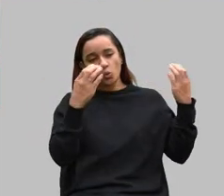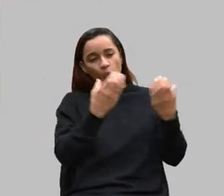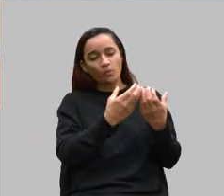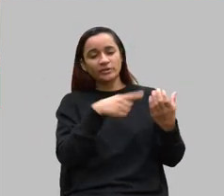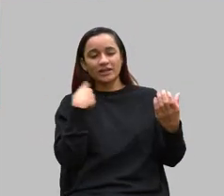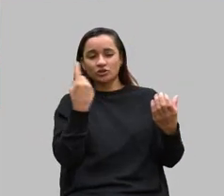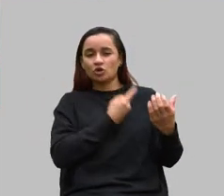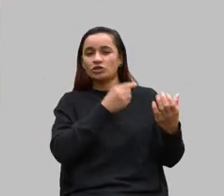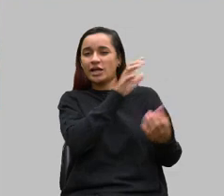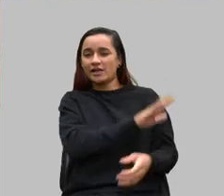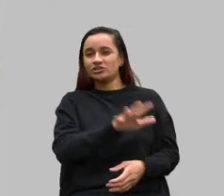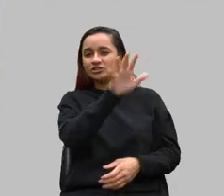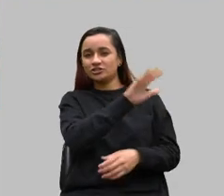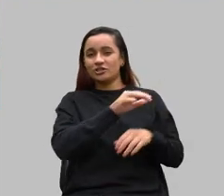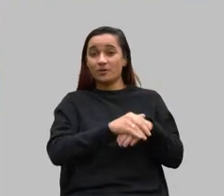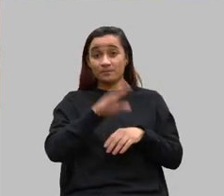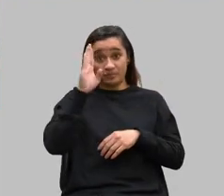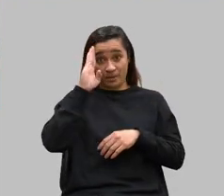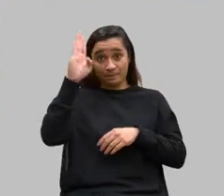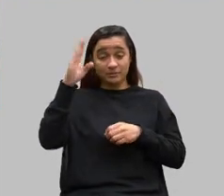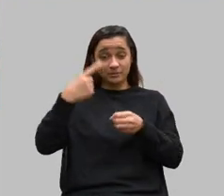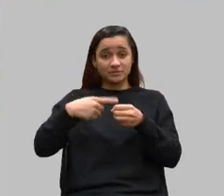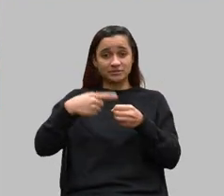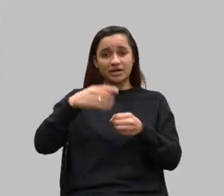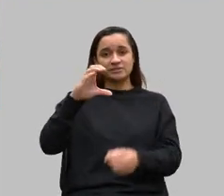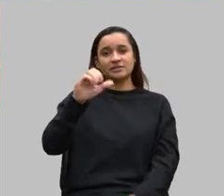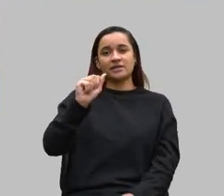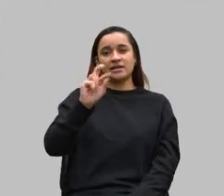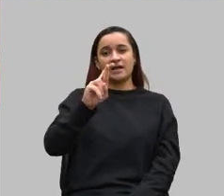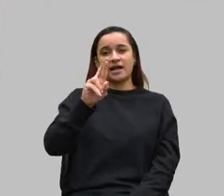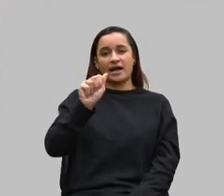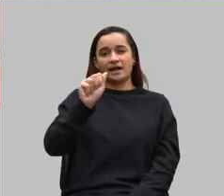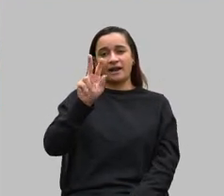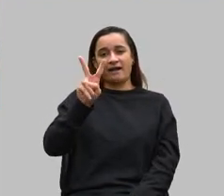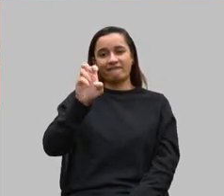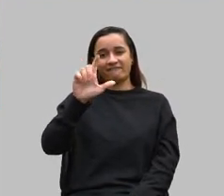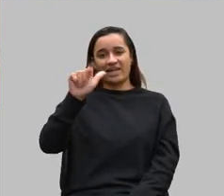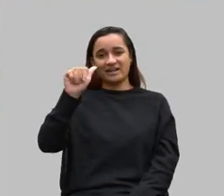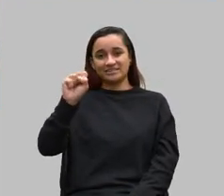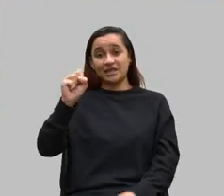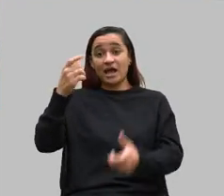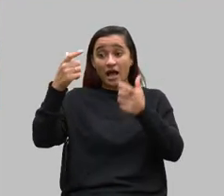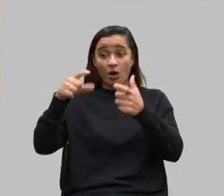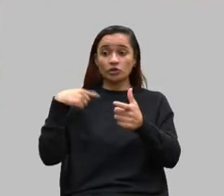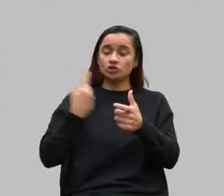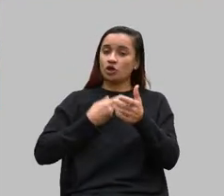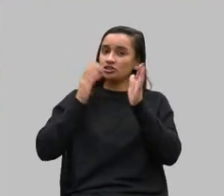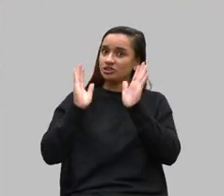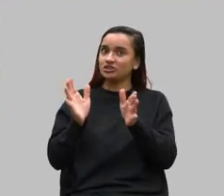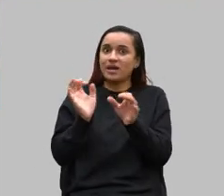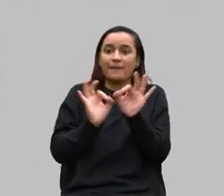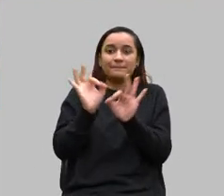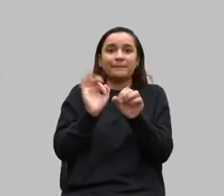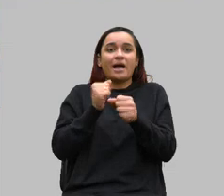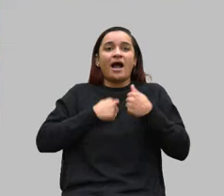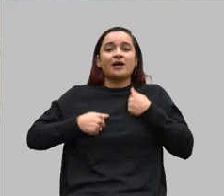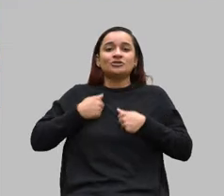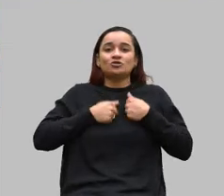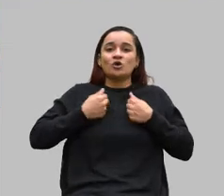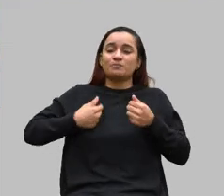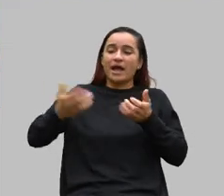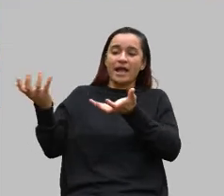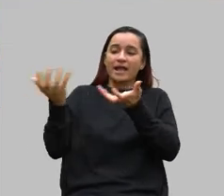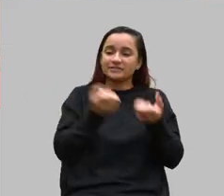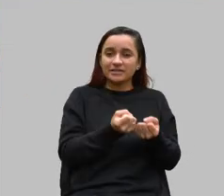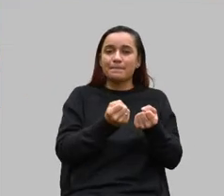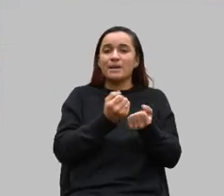região principalmente de Caravelas Onde nós estamos como João Leide falou estamos preparado para receber o início